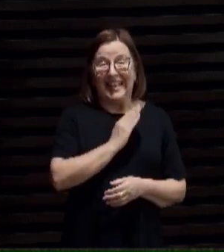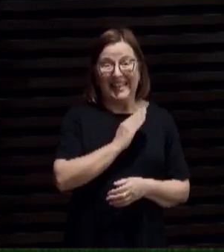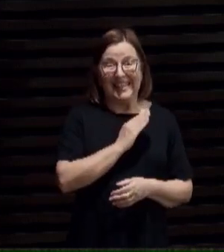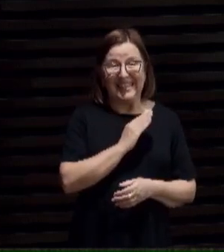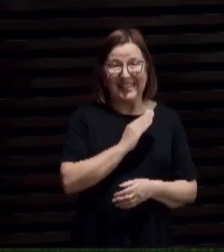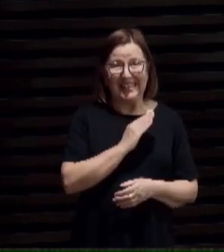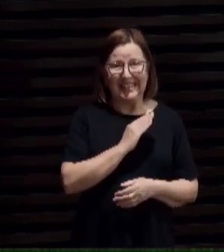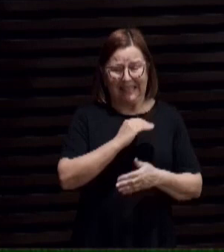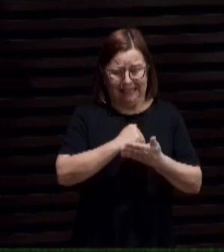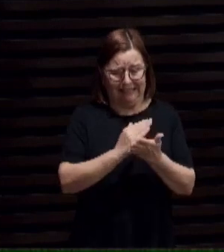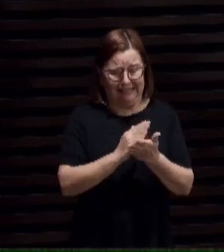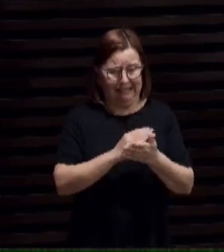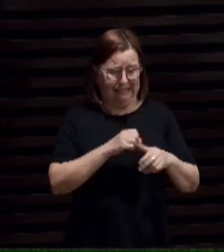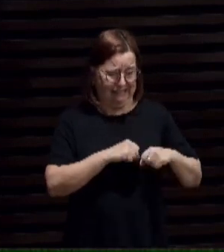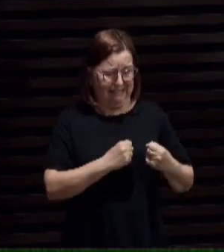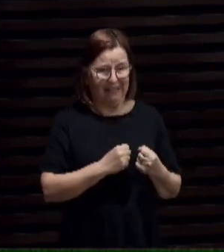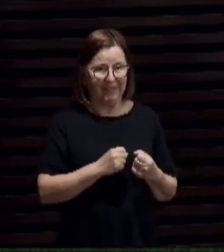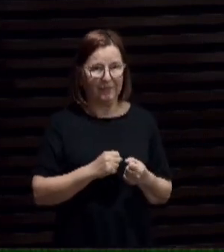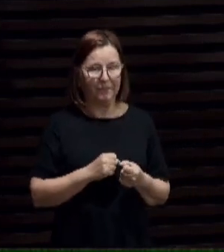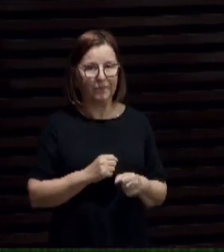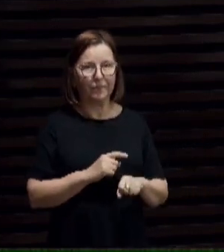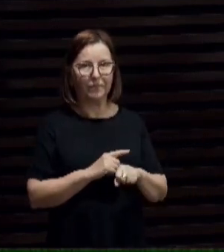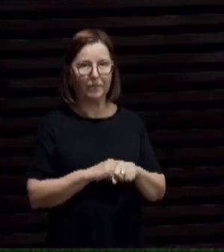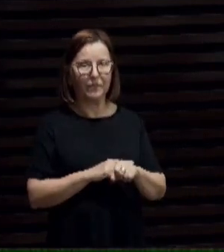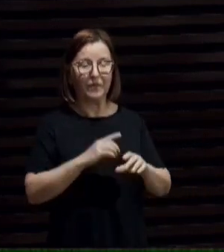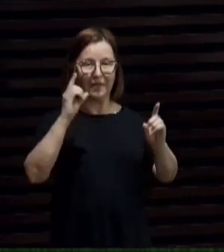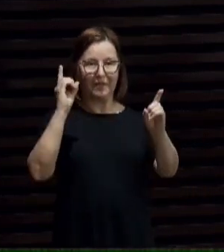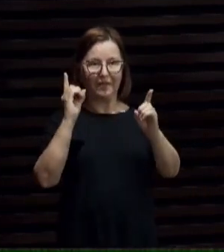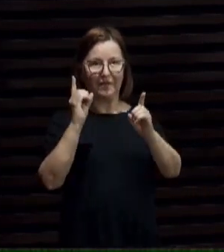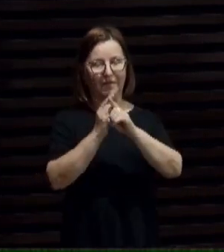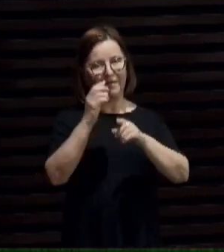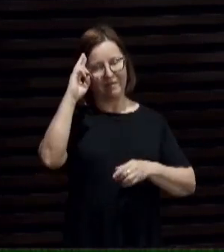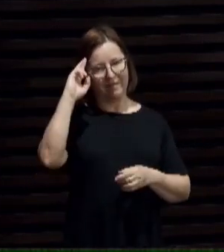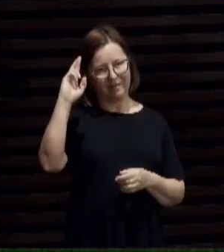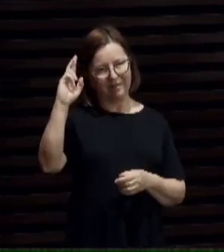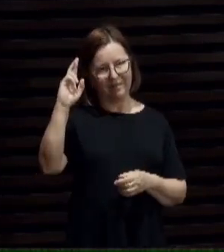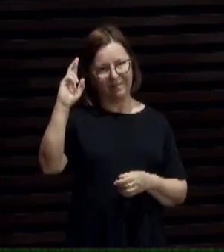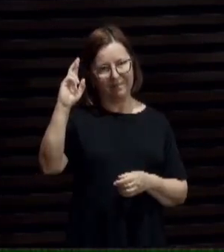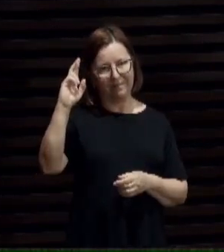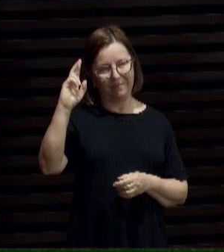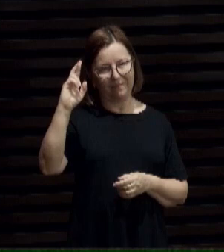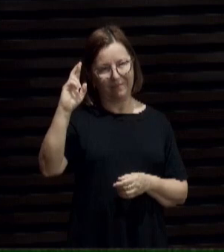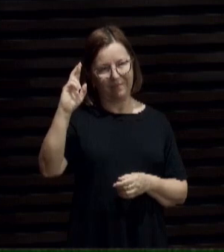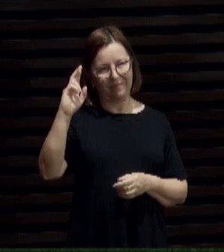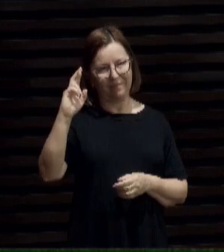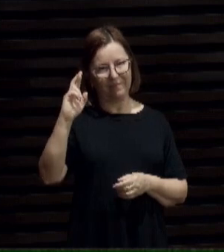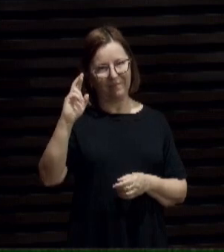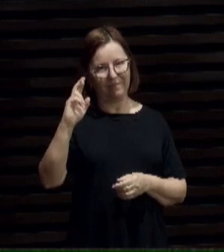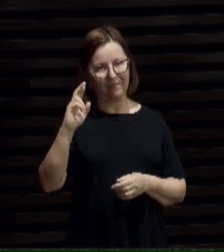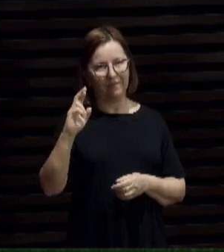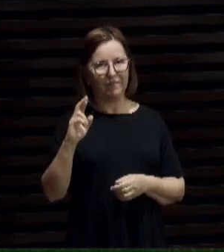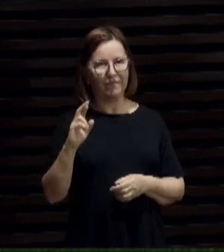sendo partido. Quando ele se encontra com o Senhor. E ele enrolou num patuá